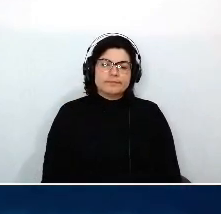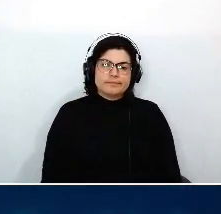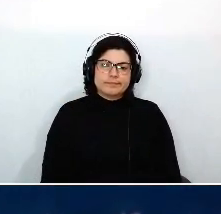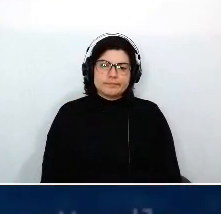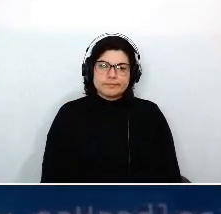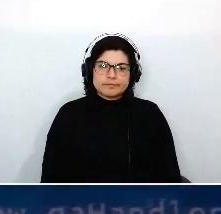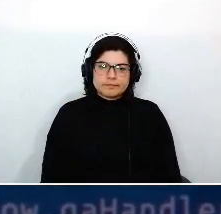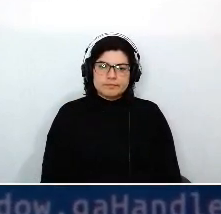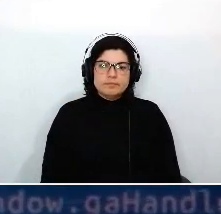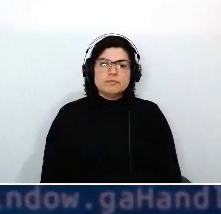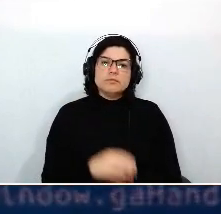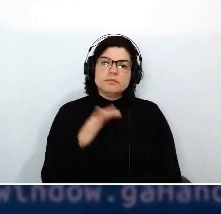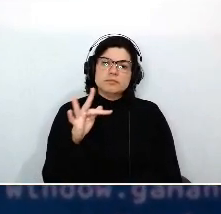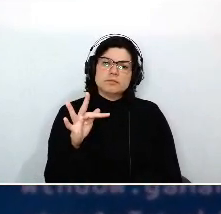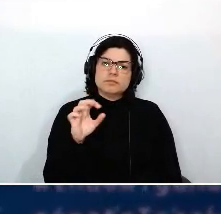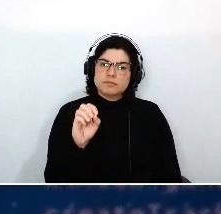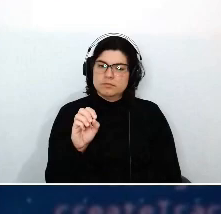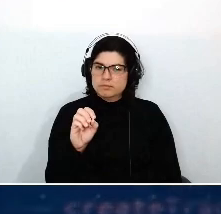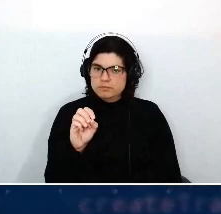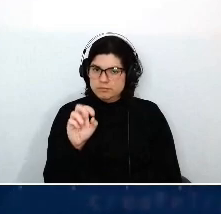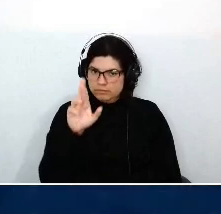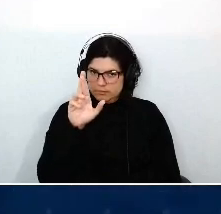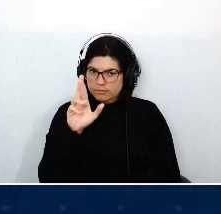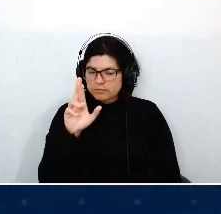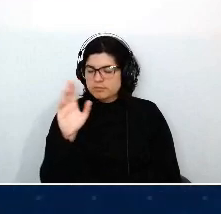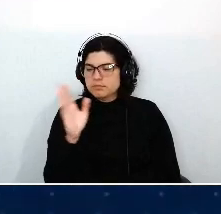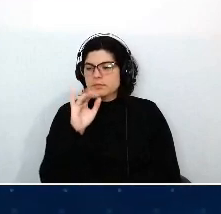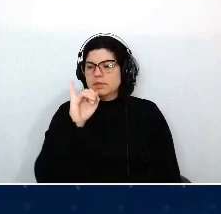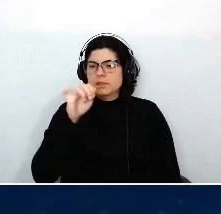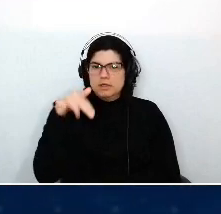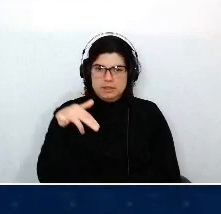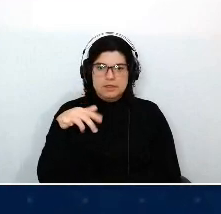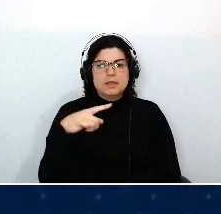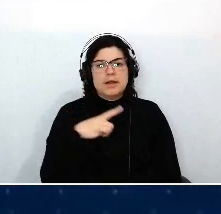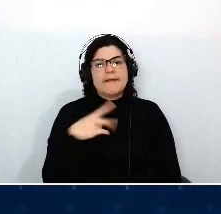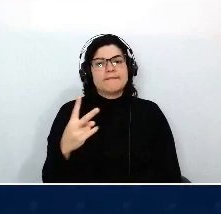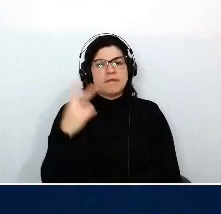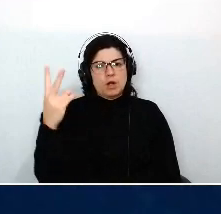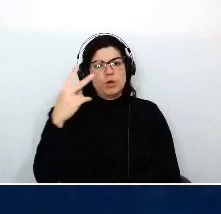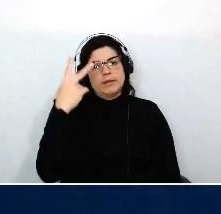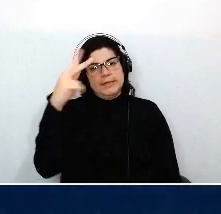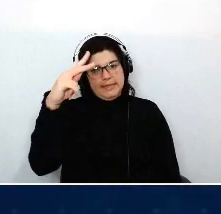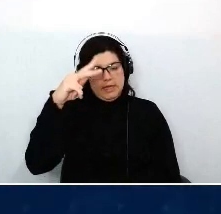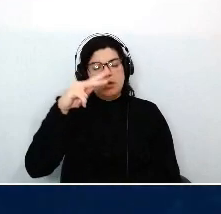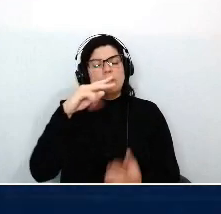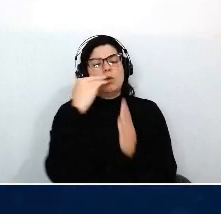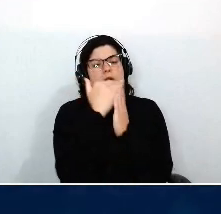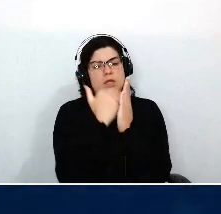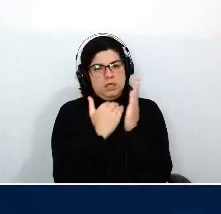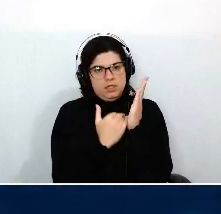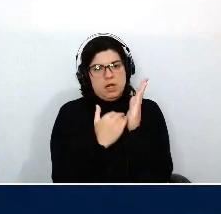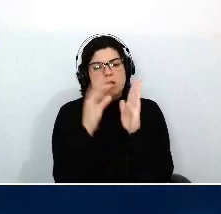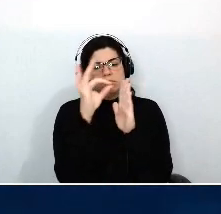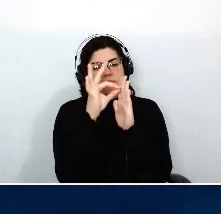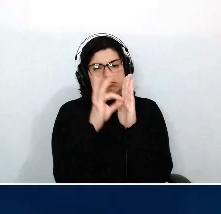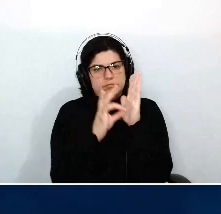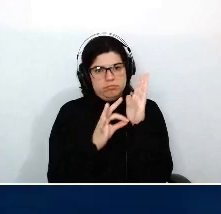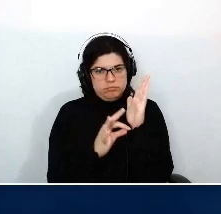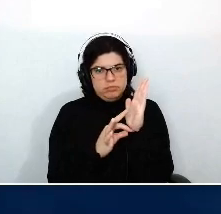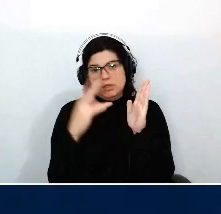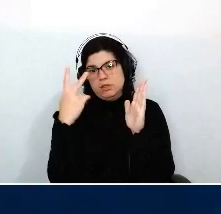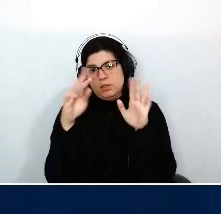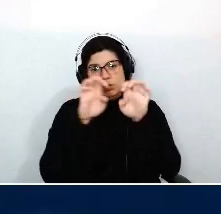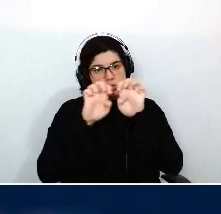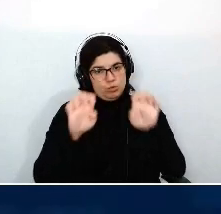For in, então você itera pelos valores, né, do seu mapa ou da sua lista, do seu, enfim, do que você, da sua estrutura de